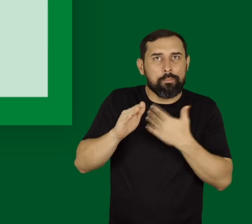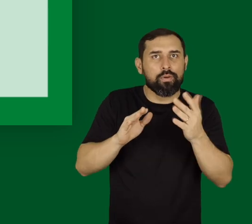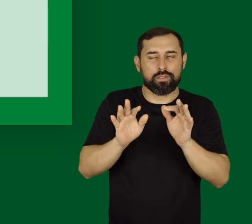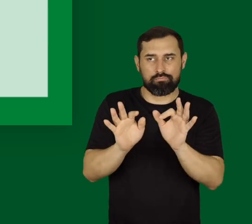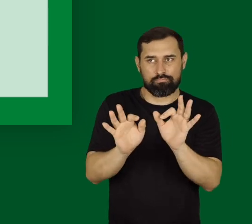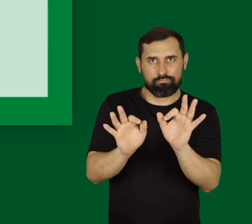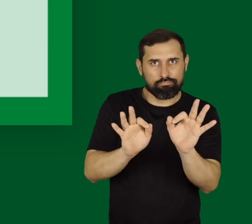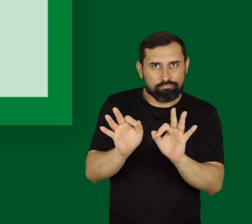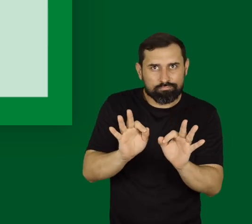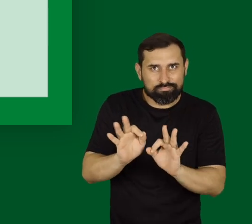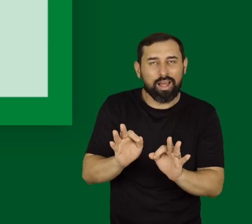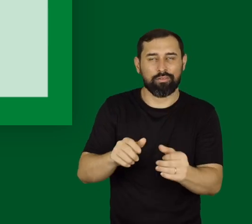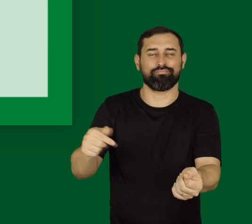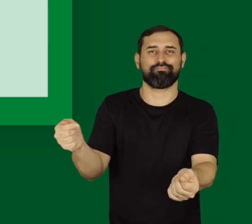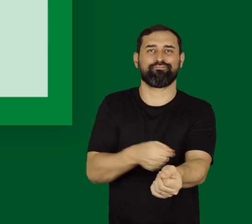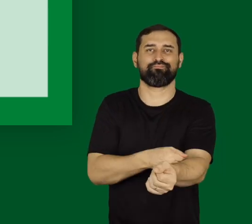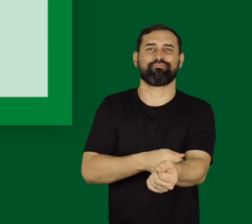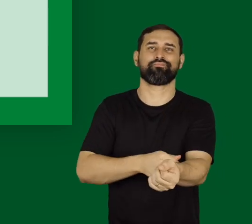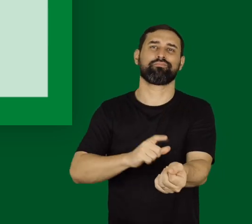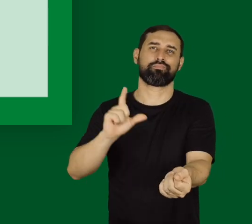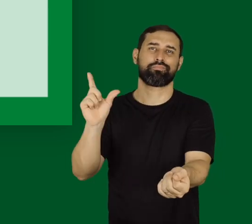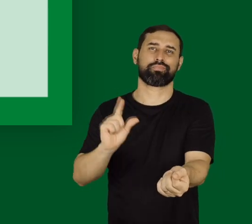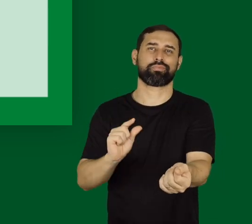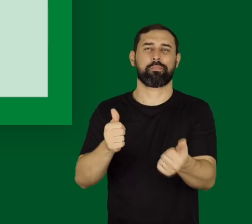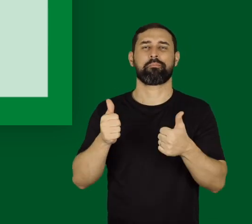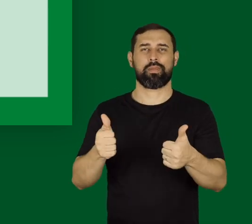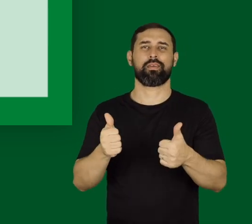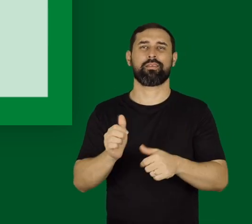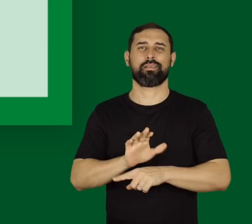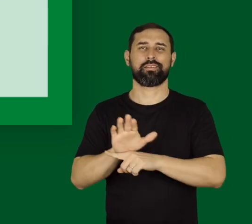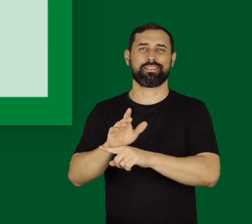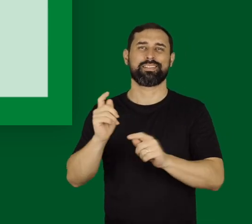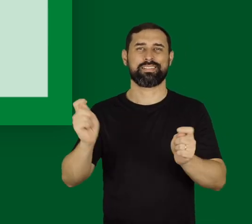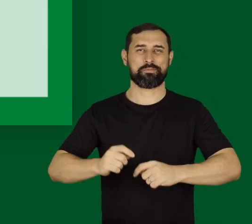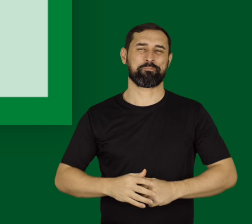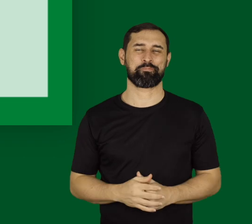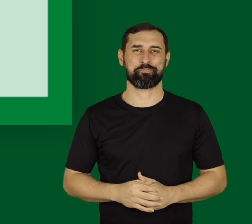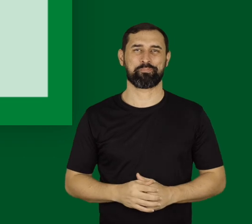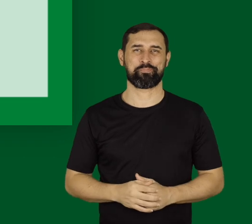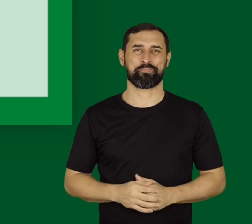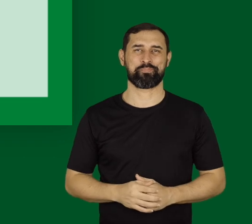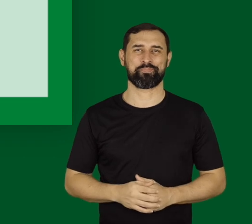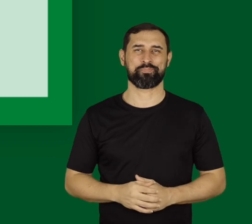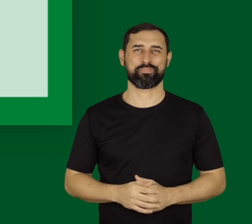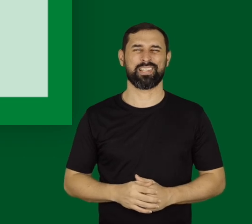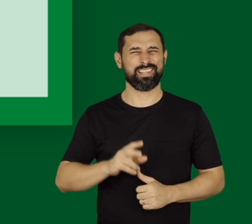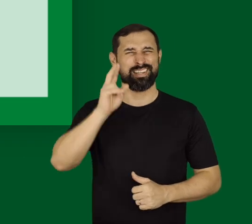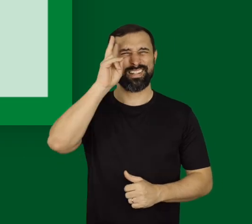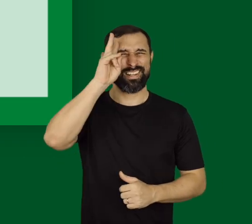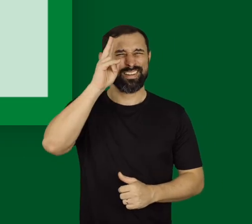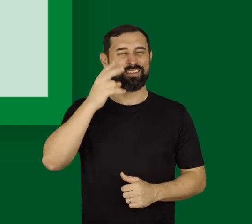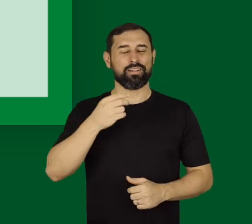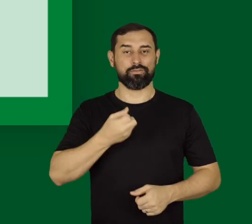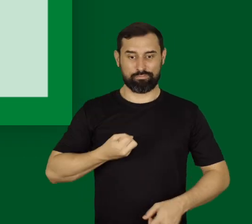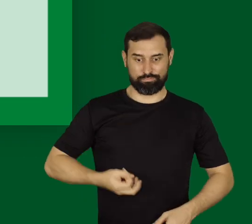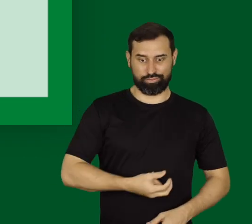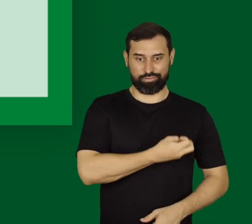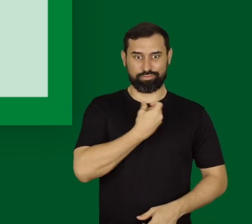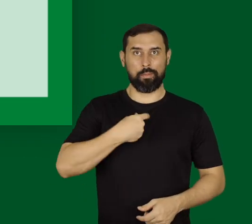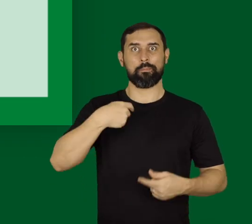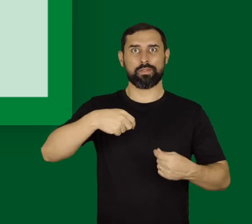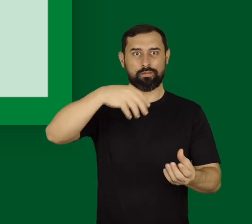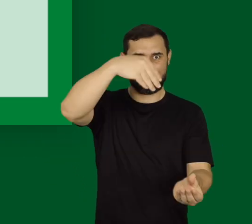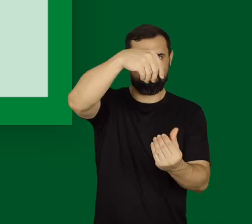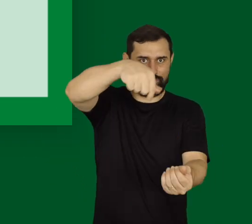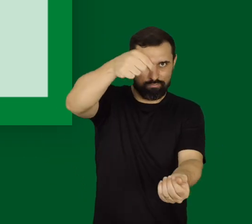milrinona. Muito bem, então até agora, gente, a gente falou do choque hipovolêmico, que a gente basicamente fez líquido e naquele caso de